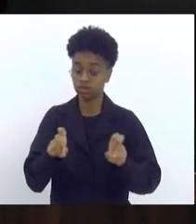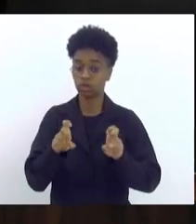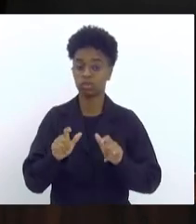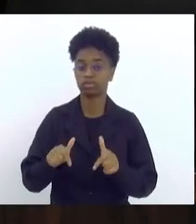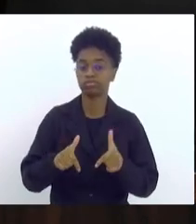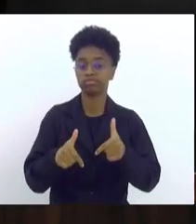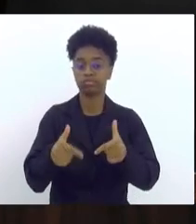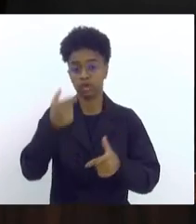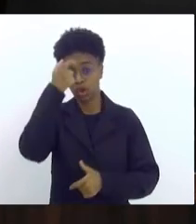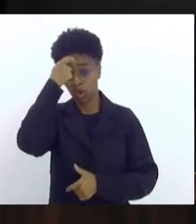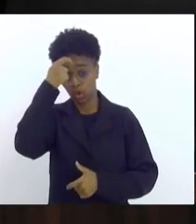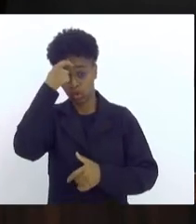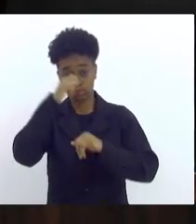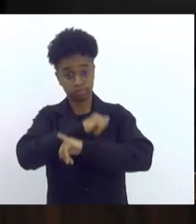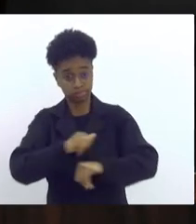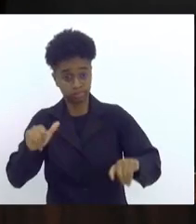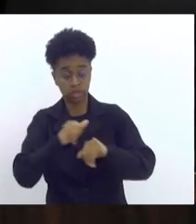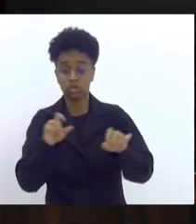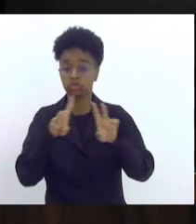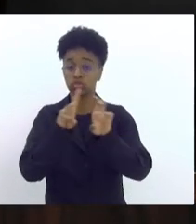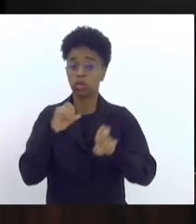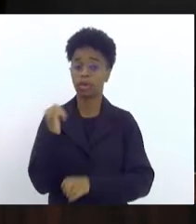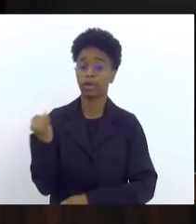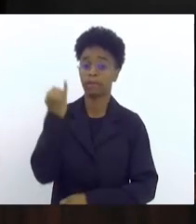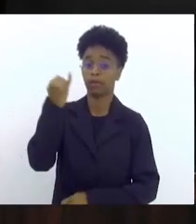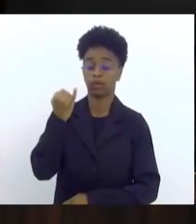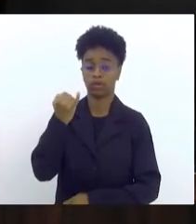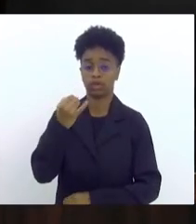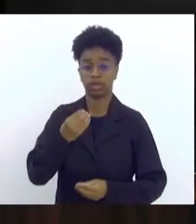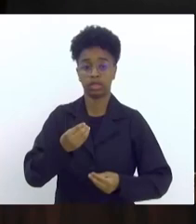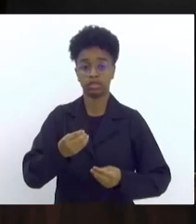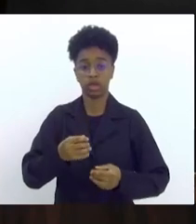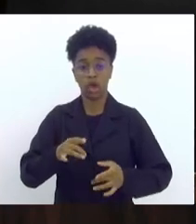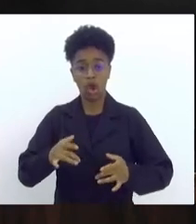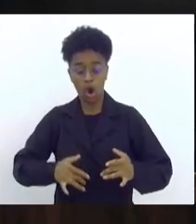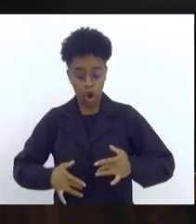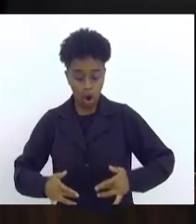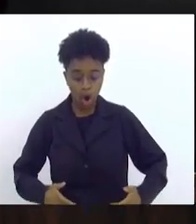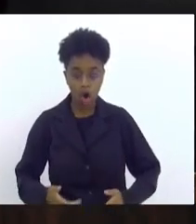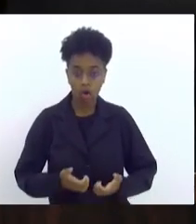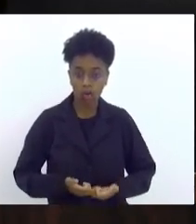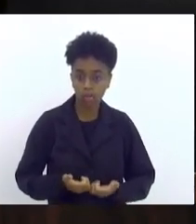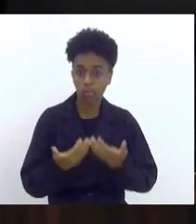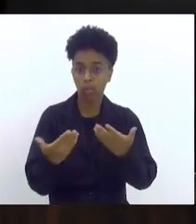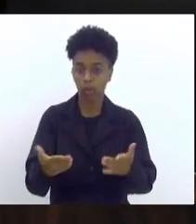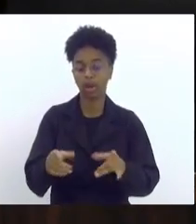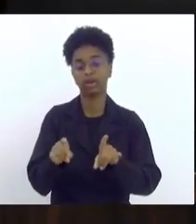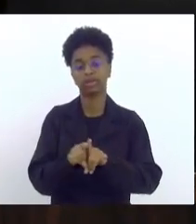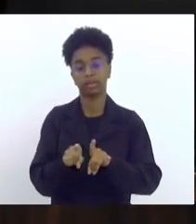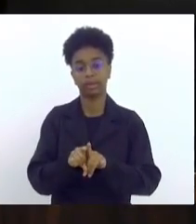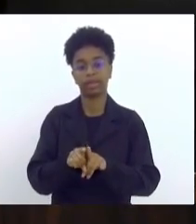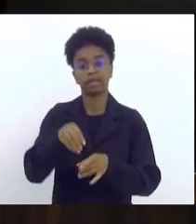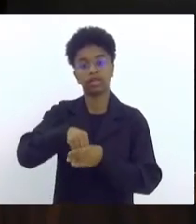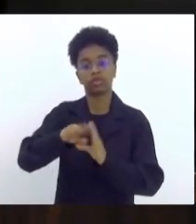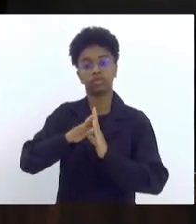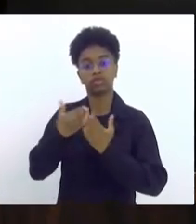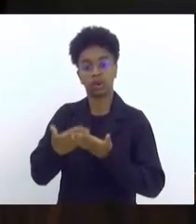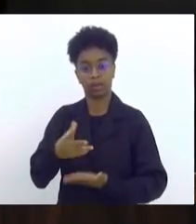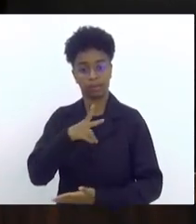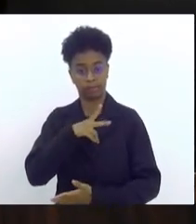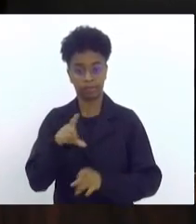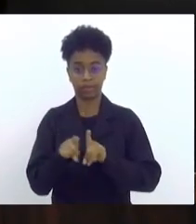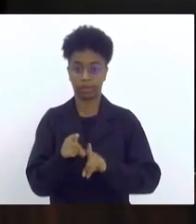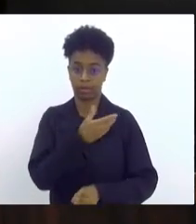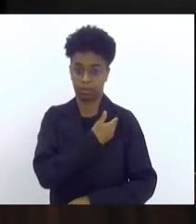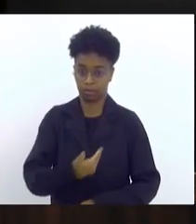conscientização a respeito da importância de doação de órgãos e de tecidos para transplante nas escolas públicas e privadas